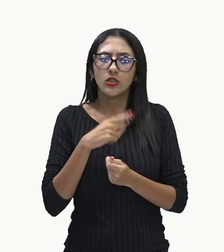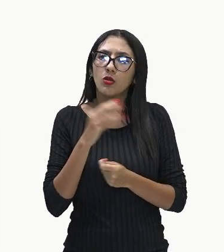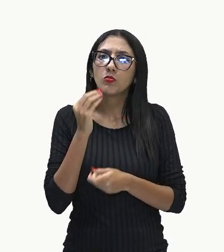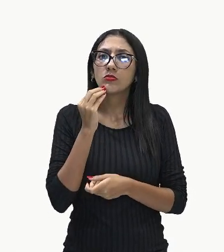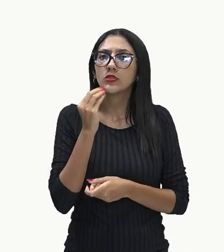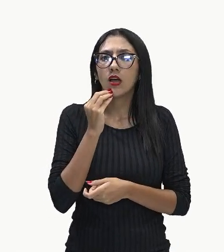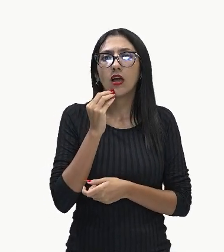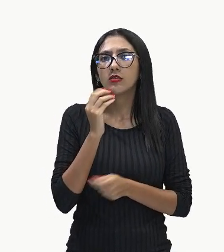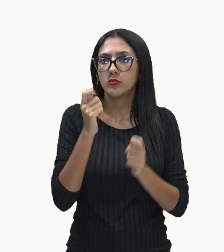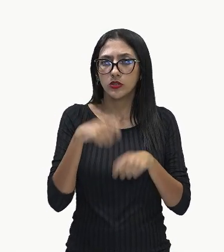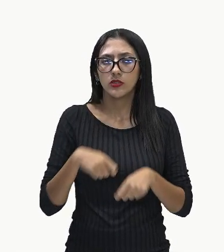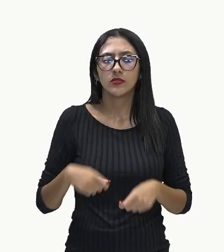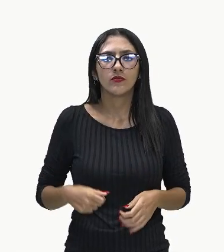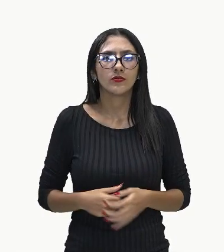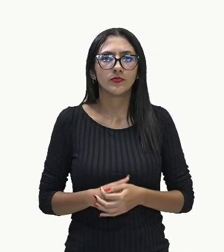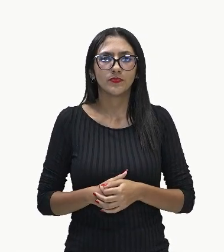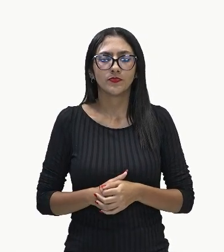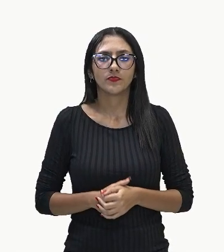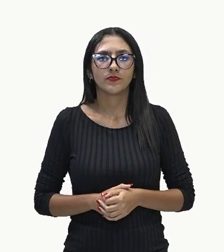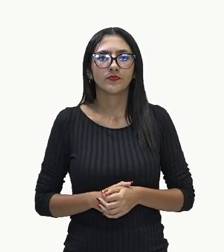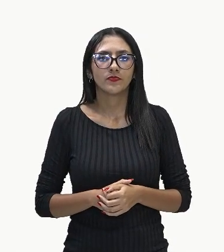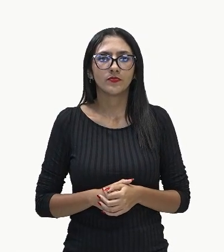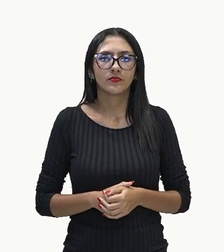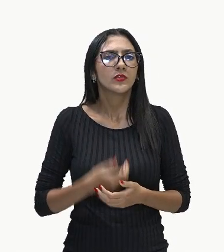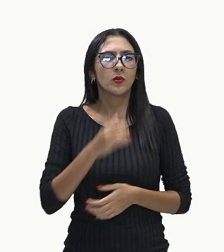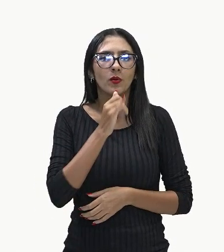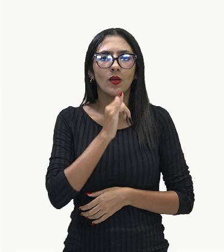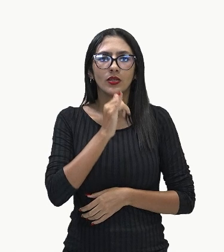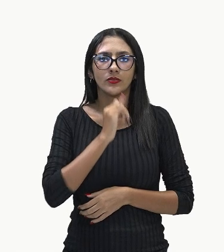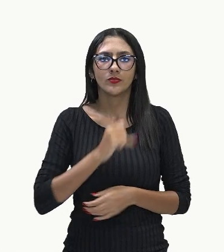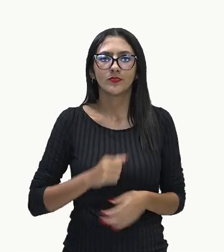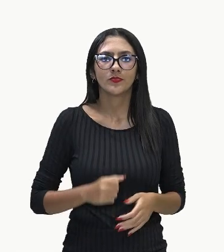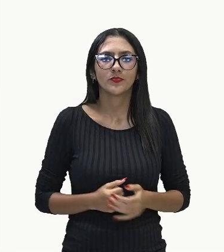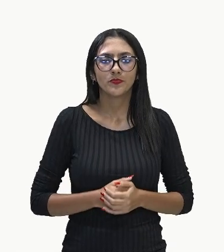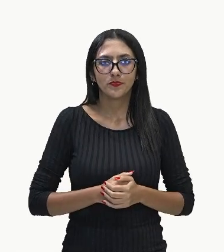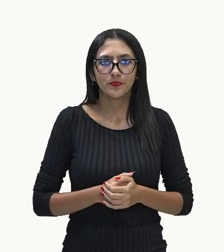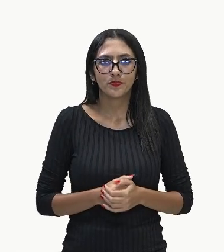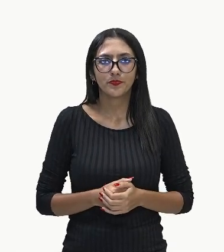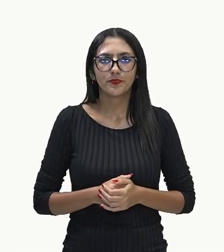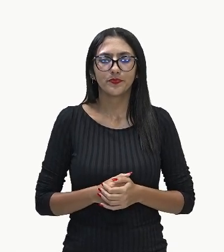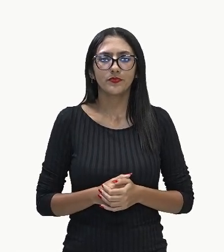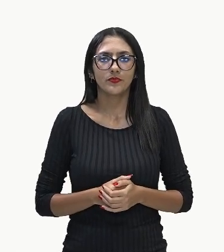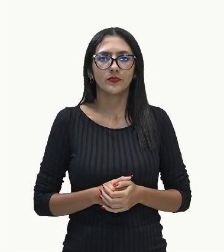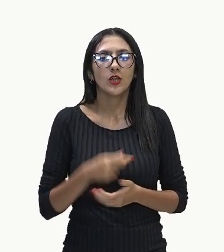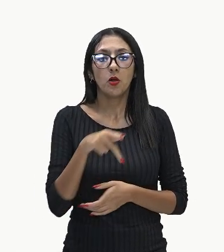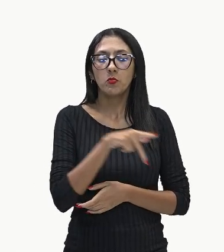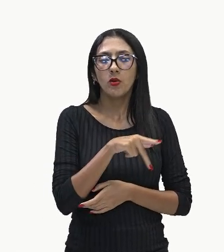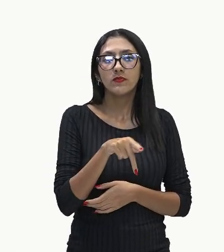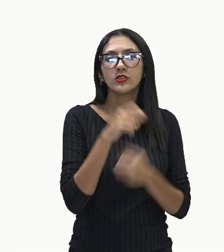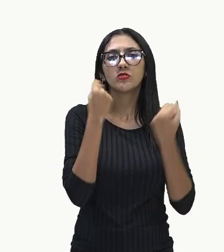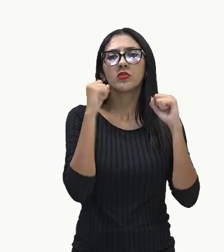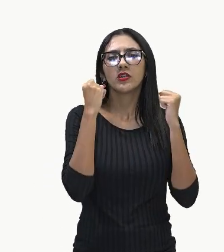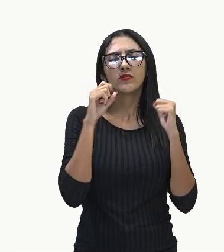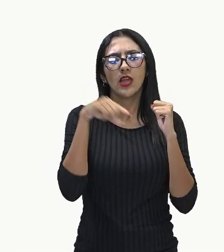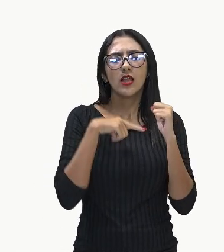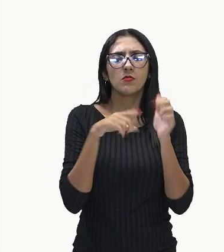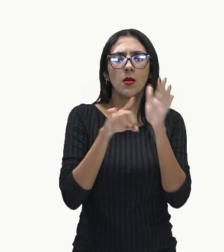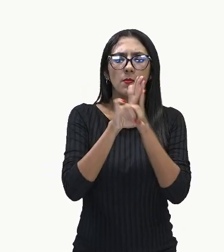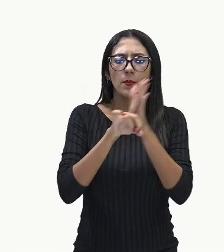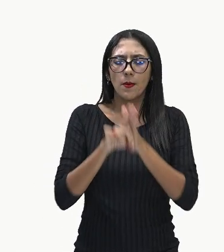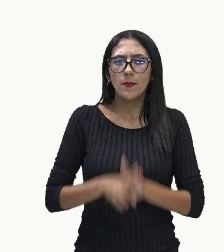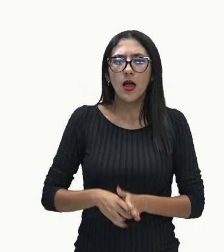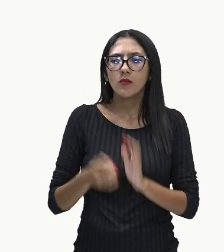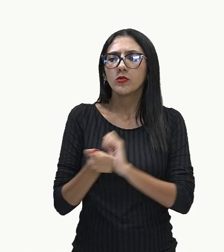chance. Tá? Vamos ver aqui um exemplo. O professor de educação física vai fazer uma pesquisa sobre